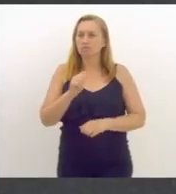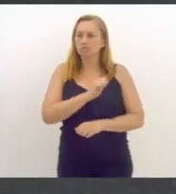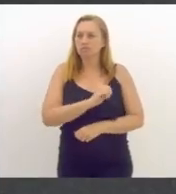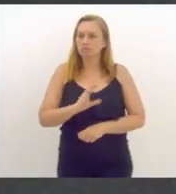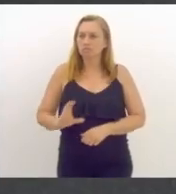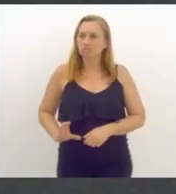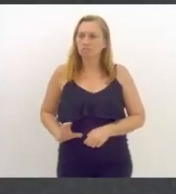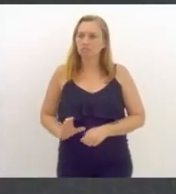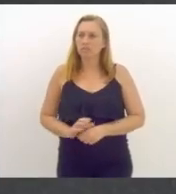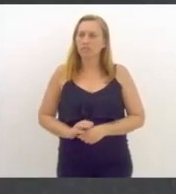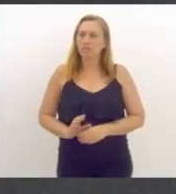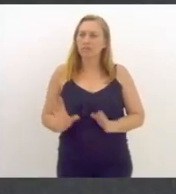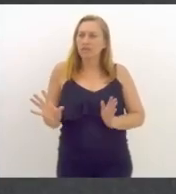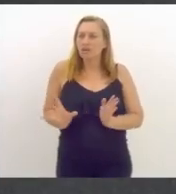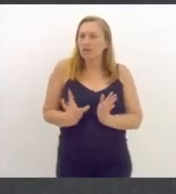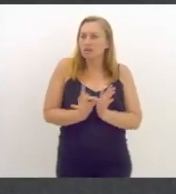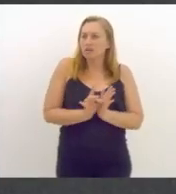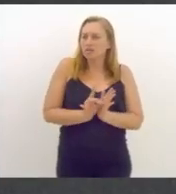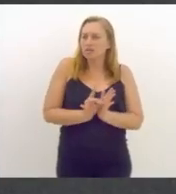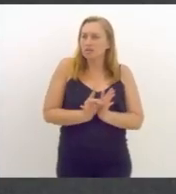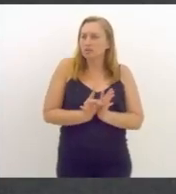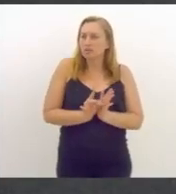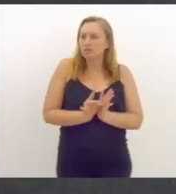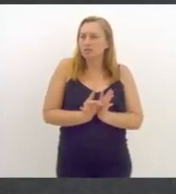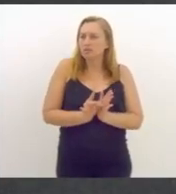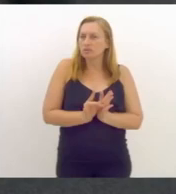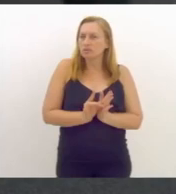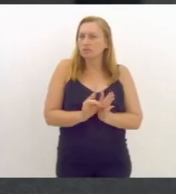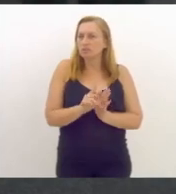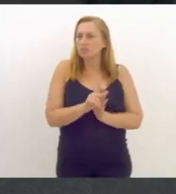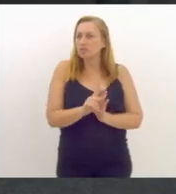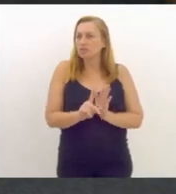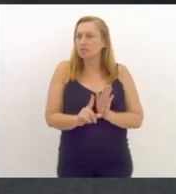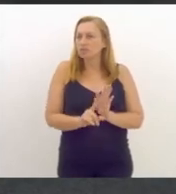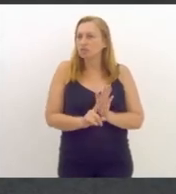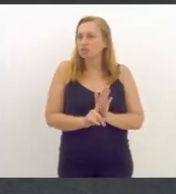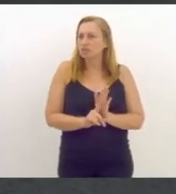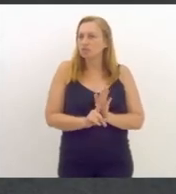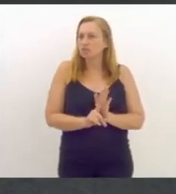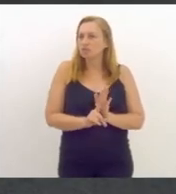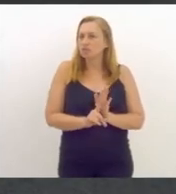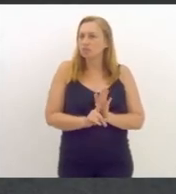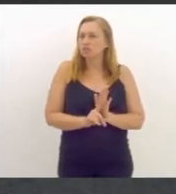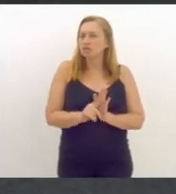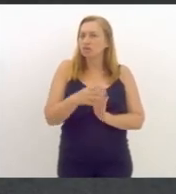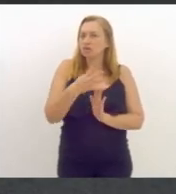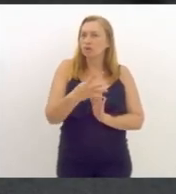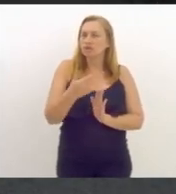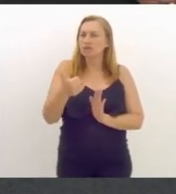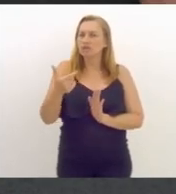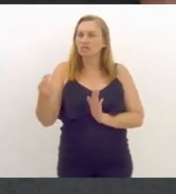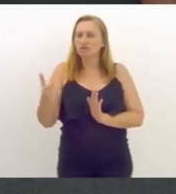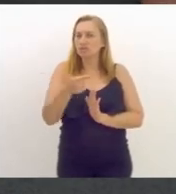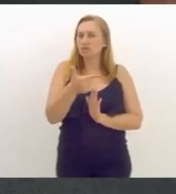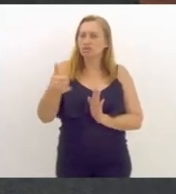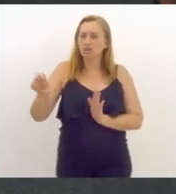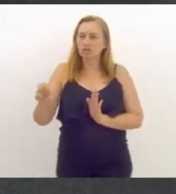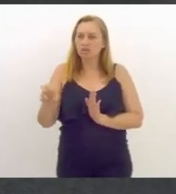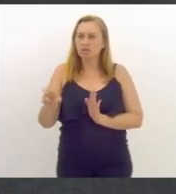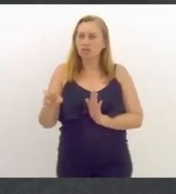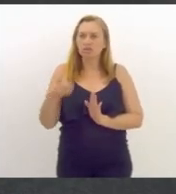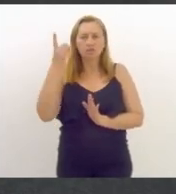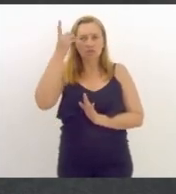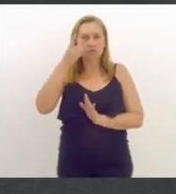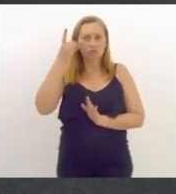ser anexado ao projeto de lei 420 2015 então